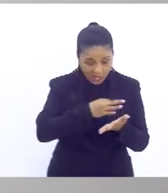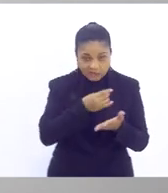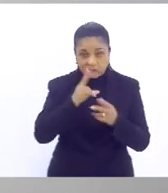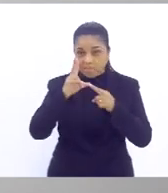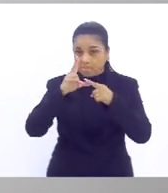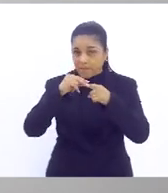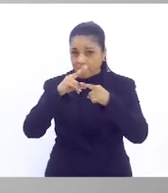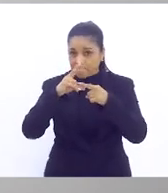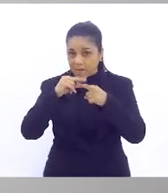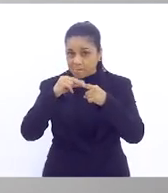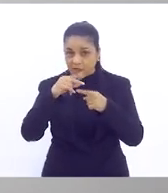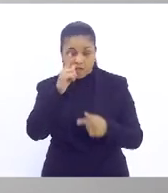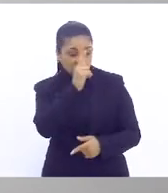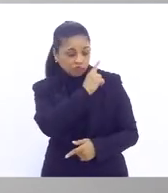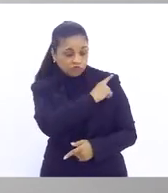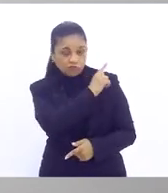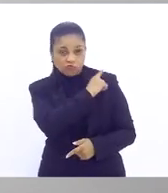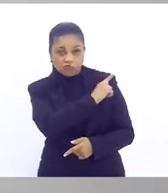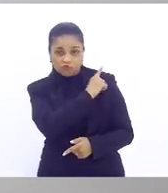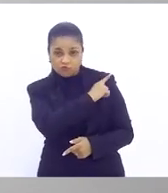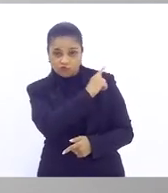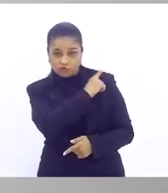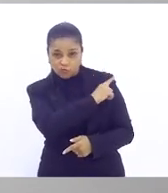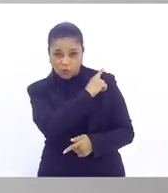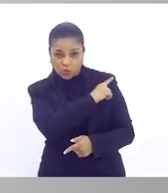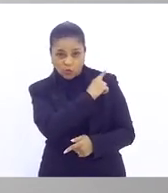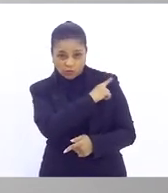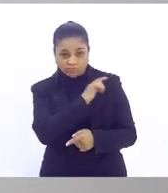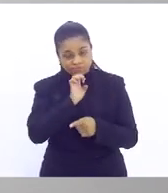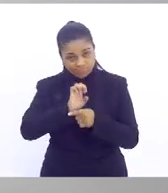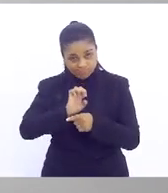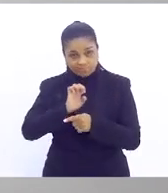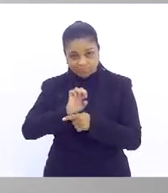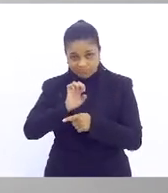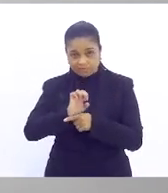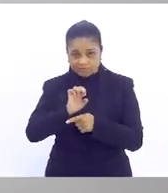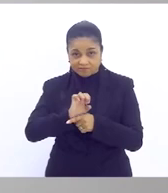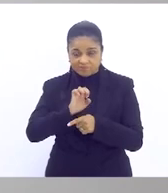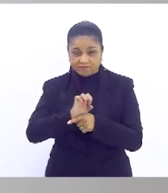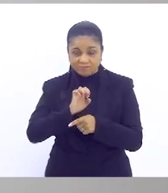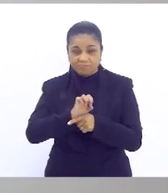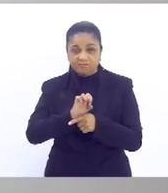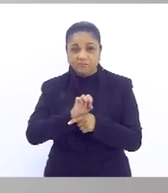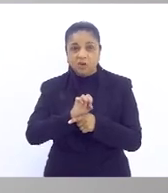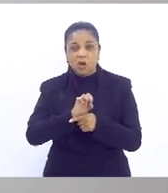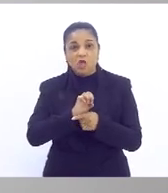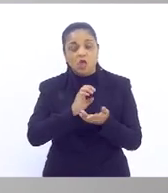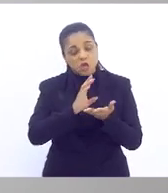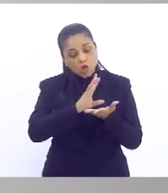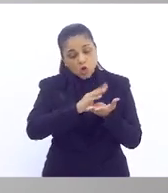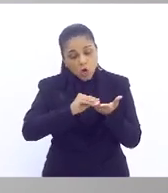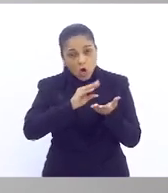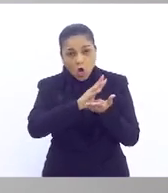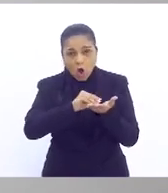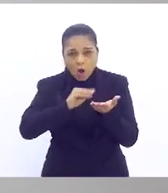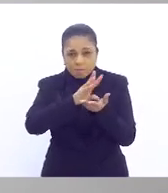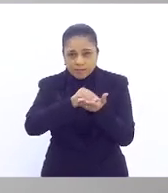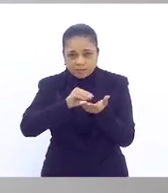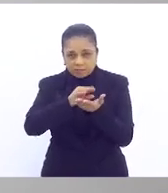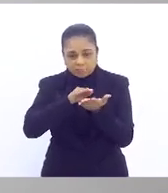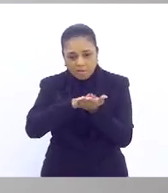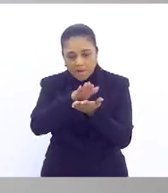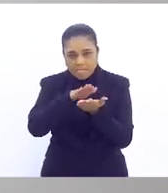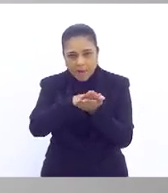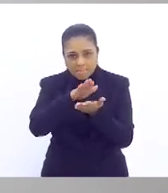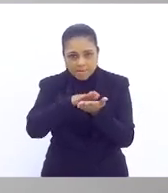aquele que é o gestor do Tesouro já estou amando tesouro E aí com cópias parece que a gente também né